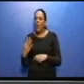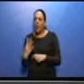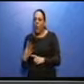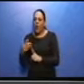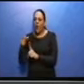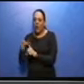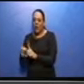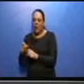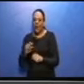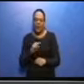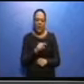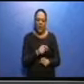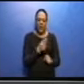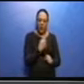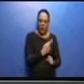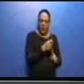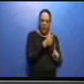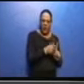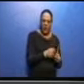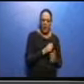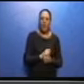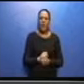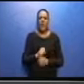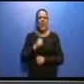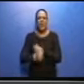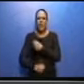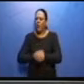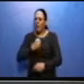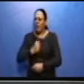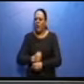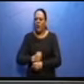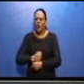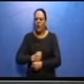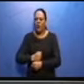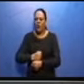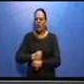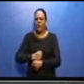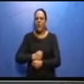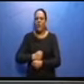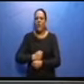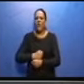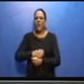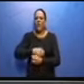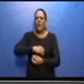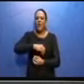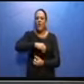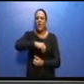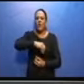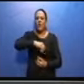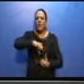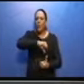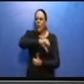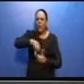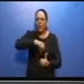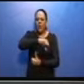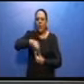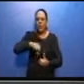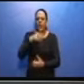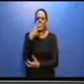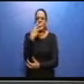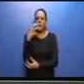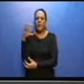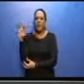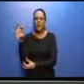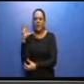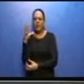tem 1. E assim segue, né, por todo o ano, com a cidade de Lhasa, né, estando aí com uma temperatura, né,